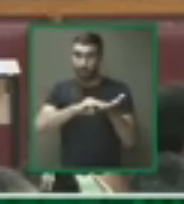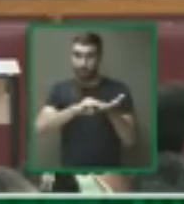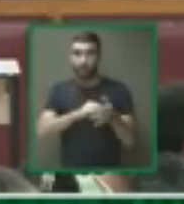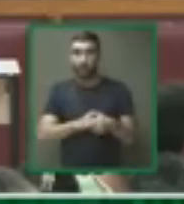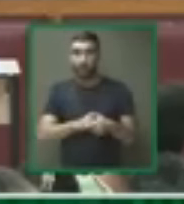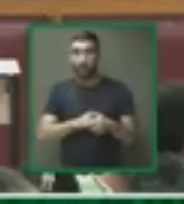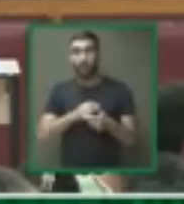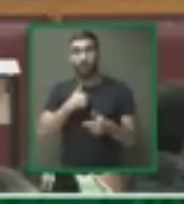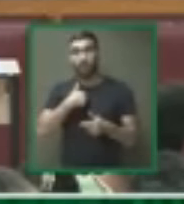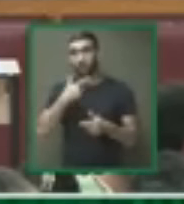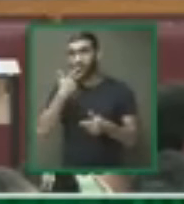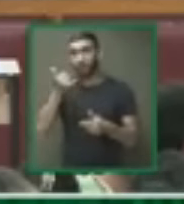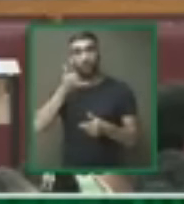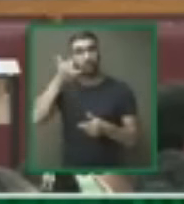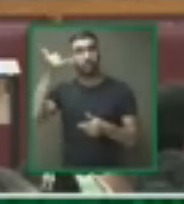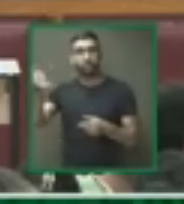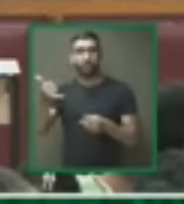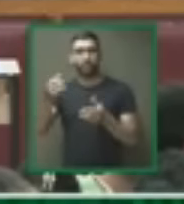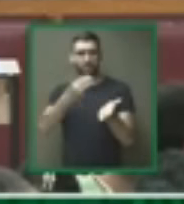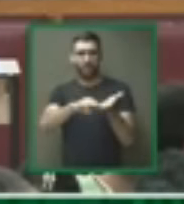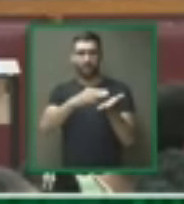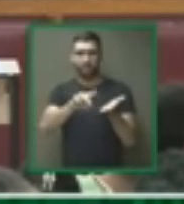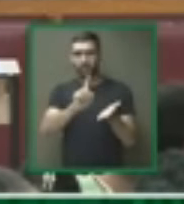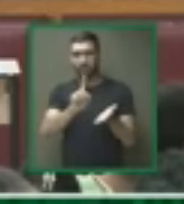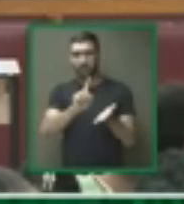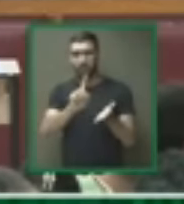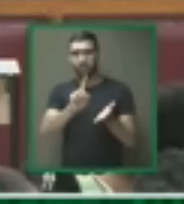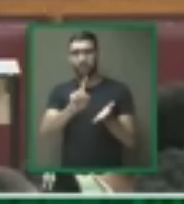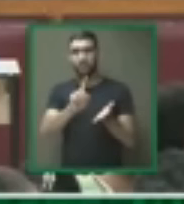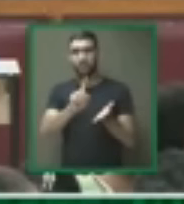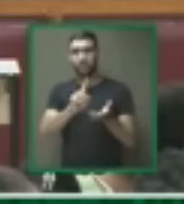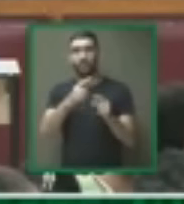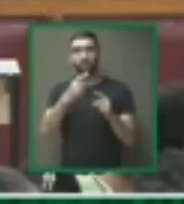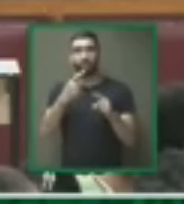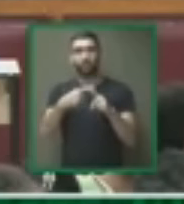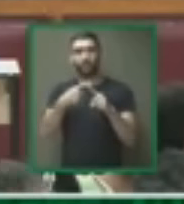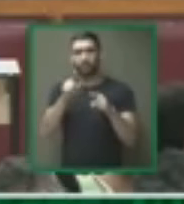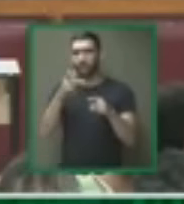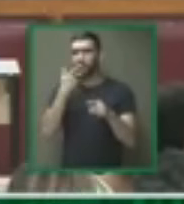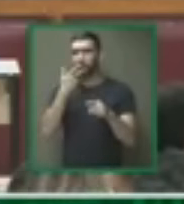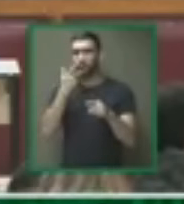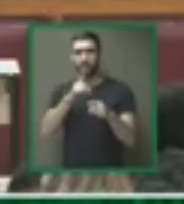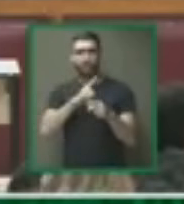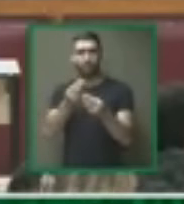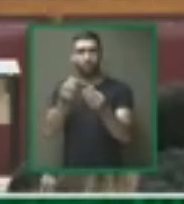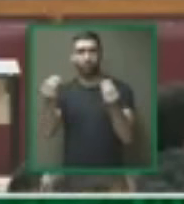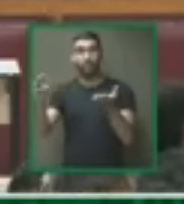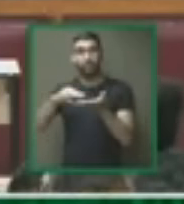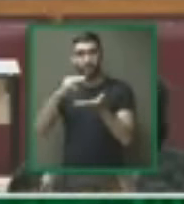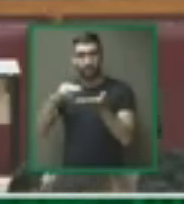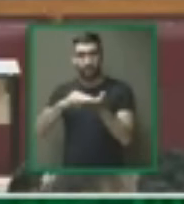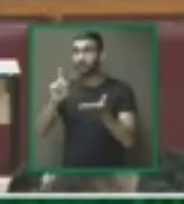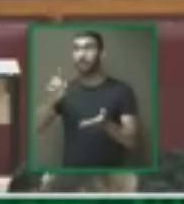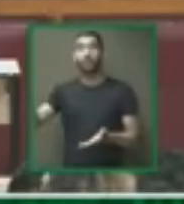Falei com ele por telefone. Por mensagem, não. O senhor disse que tinha várias mensagens dele?